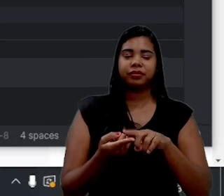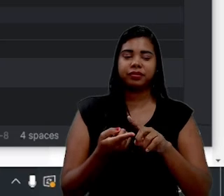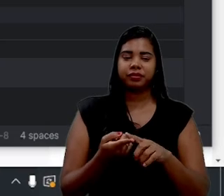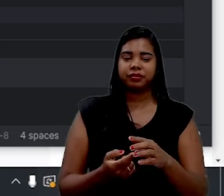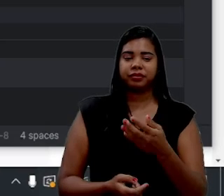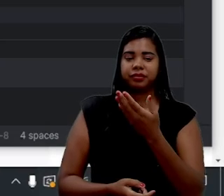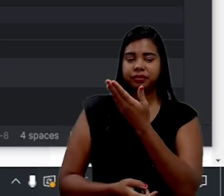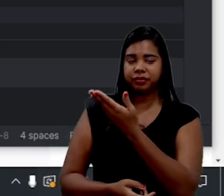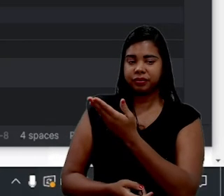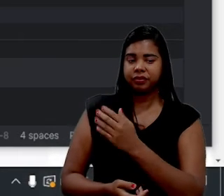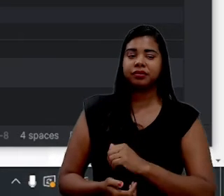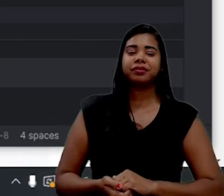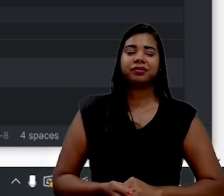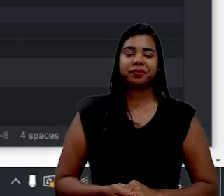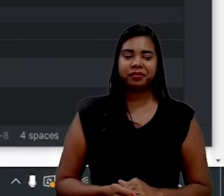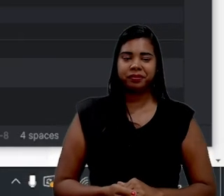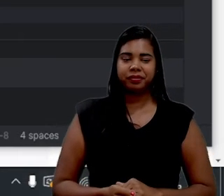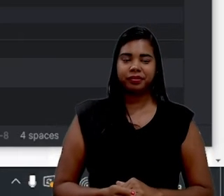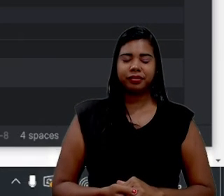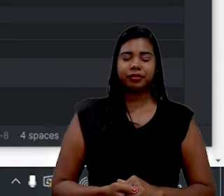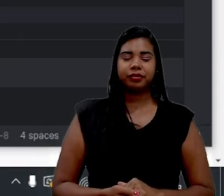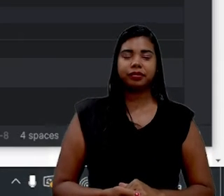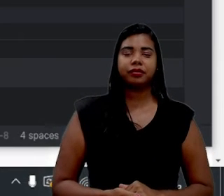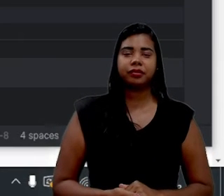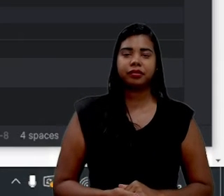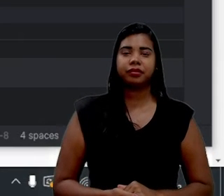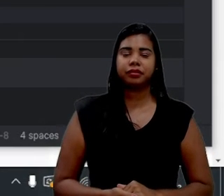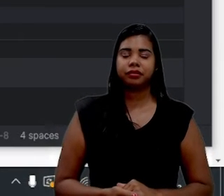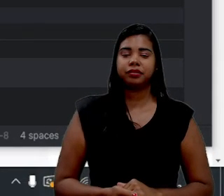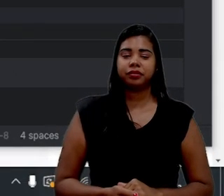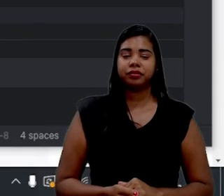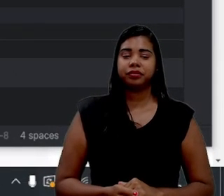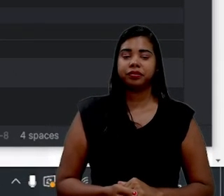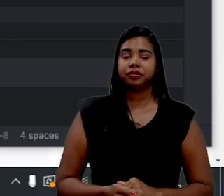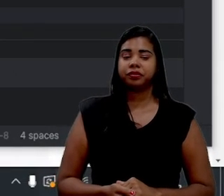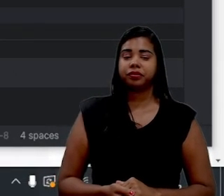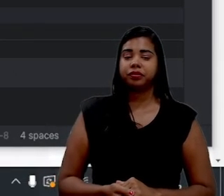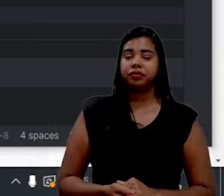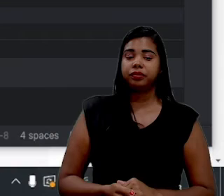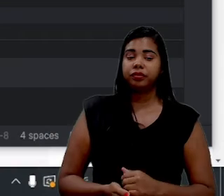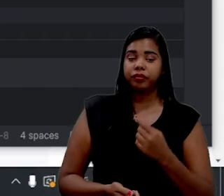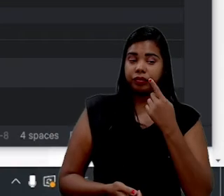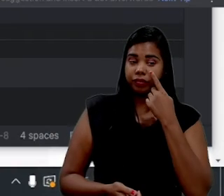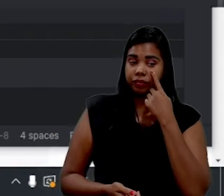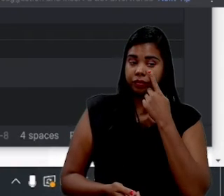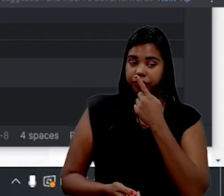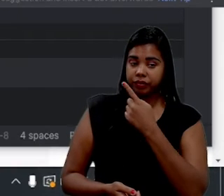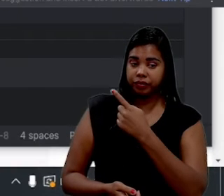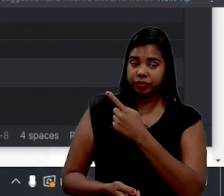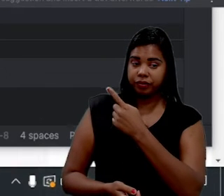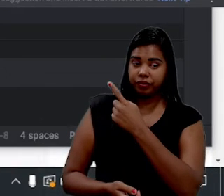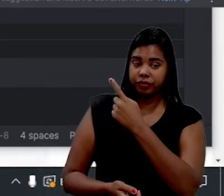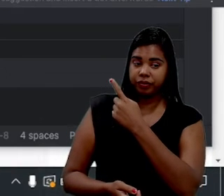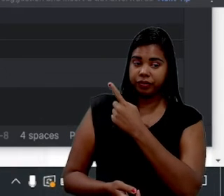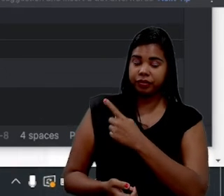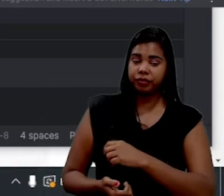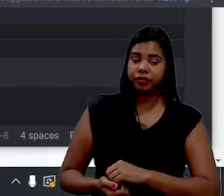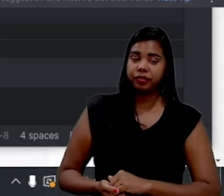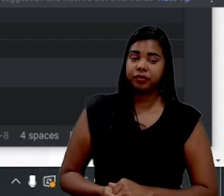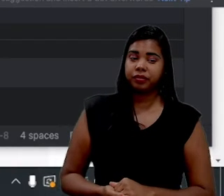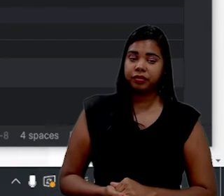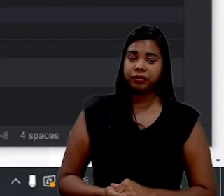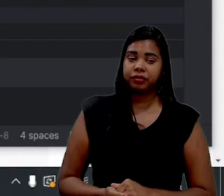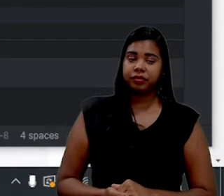está criando um botão, né, esse btn né, primary padrão, né, que